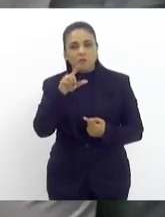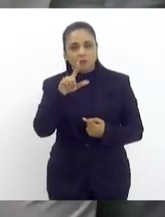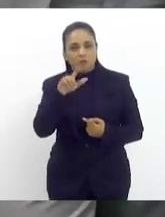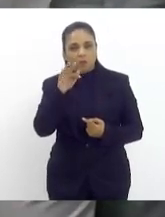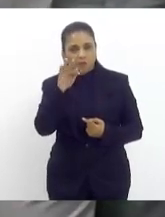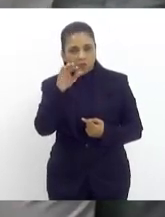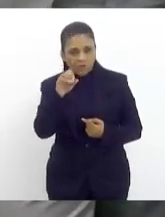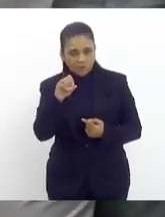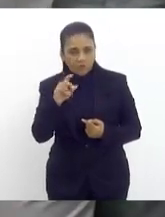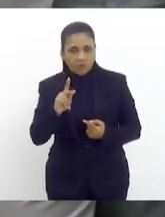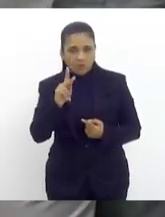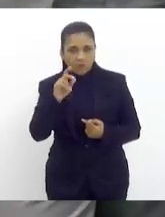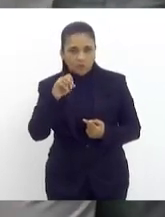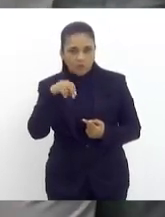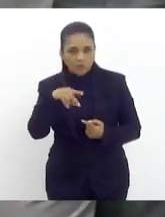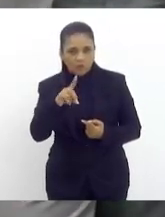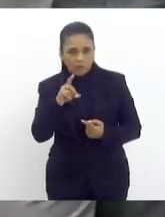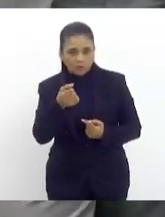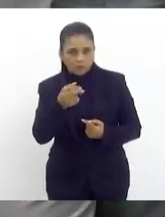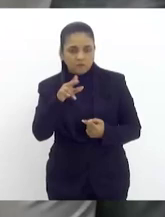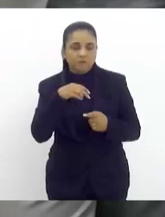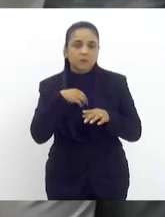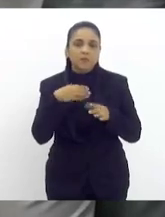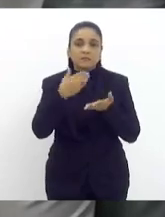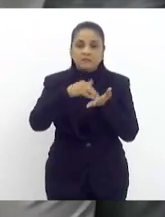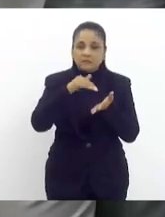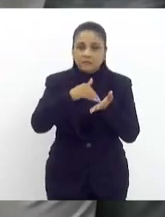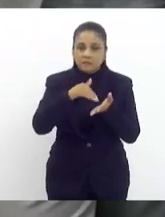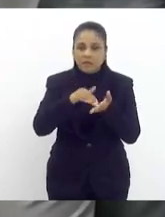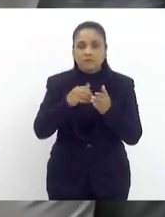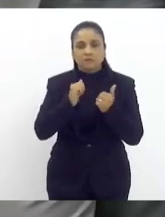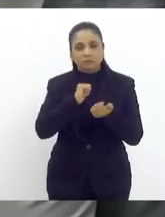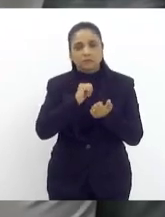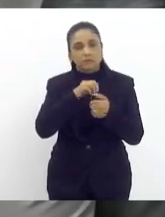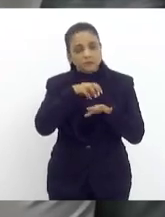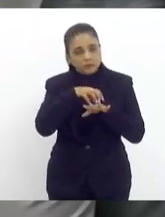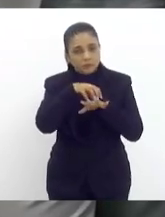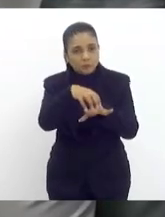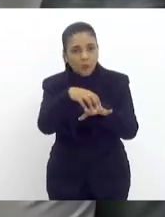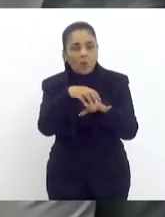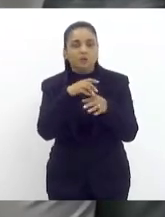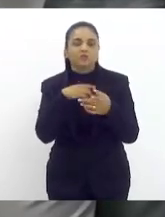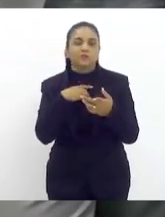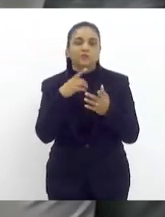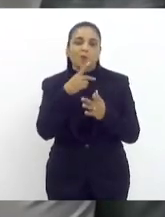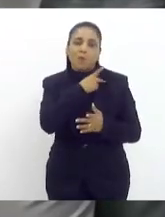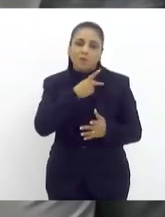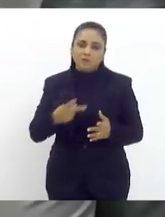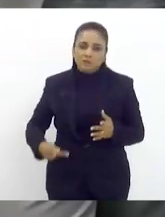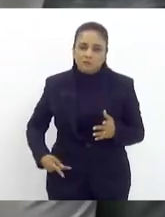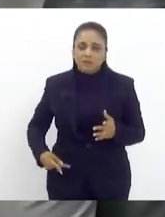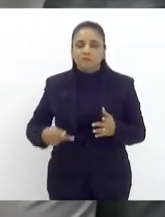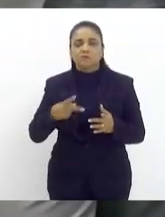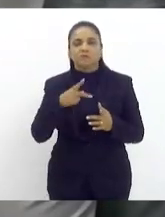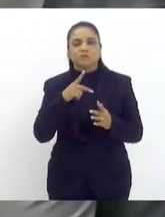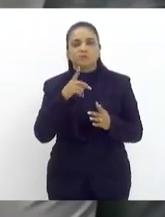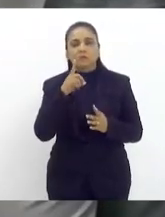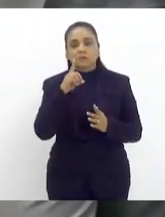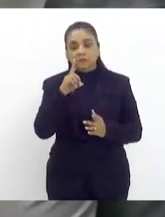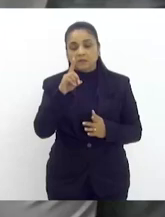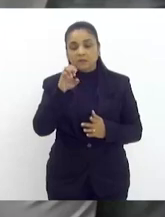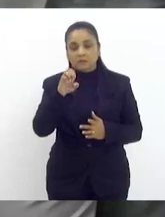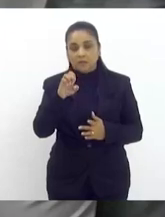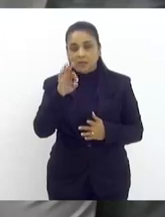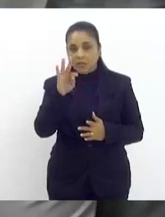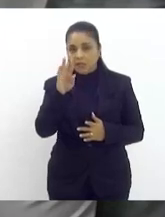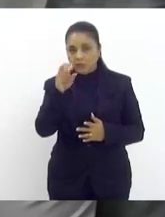agradecer também nosso secretário de Transporte, Austin Reis, que é nosso presidente do DETRO também, Matias, pela extensão da